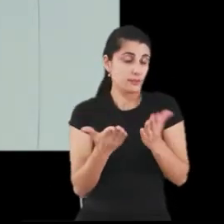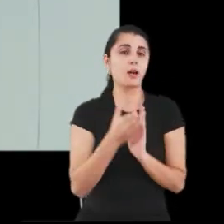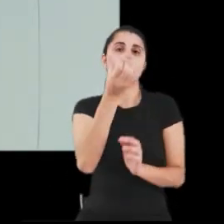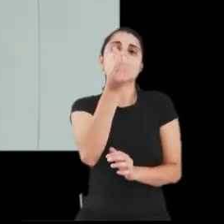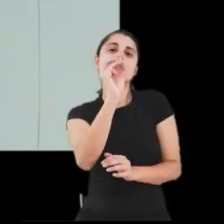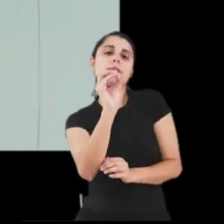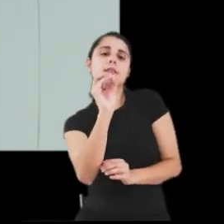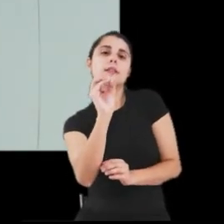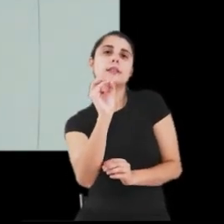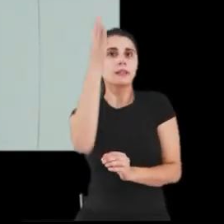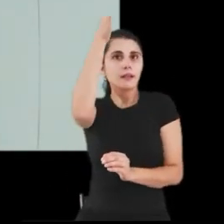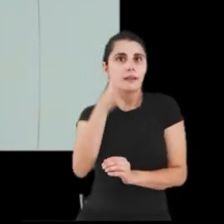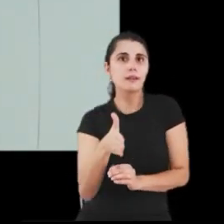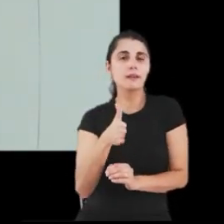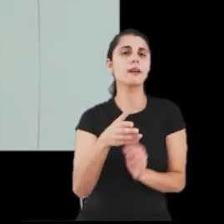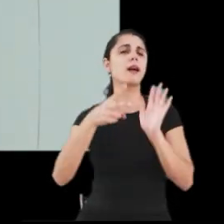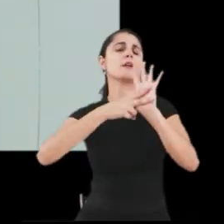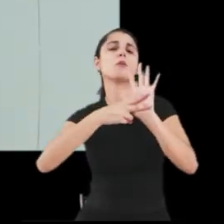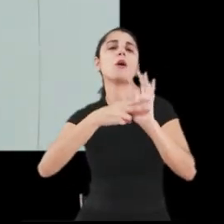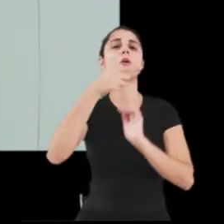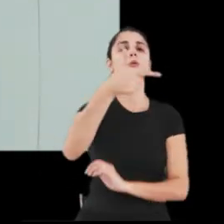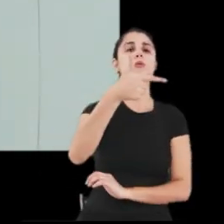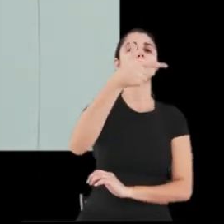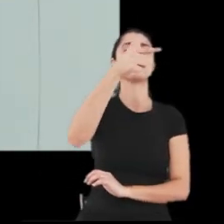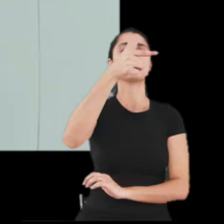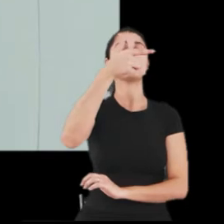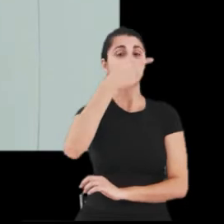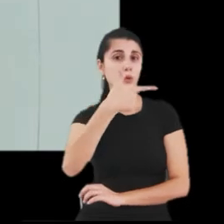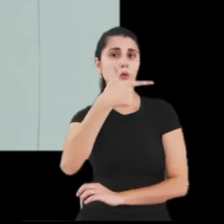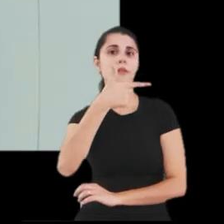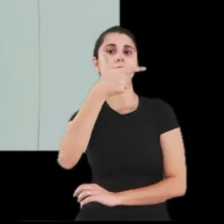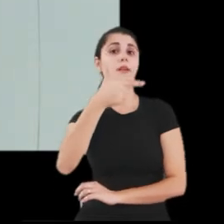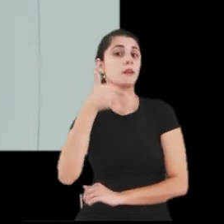60 fatorado é 2 ao quadrado, vezes 3